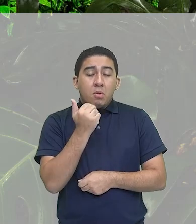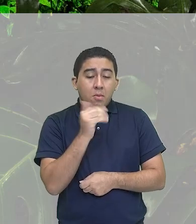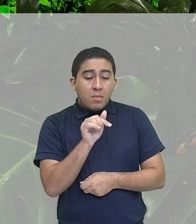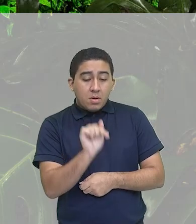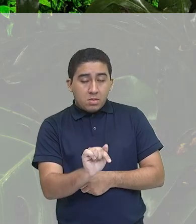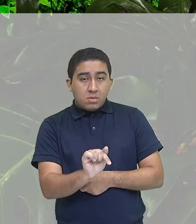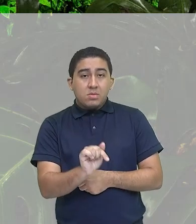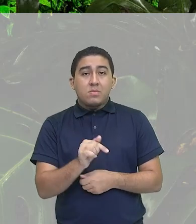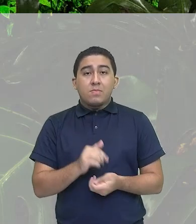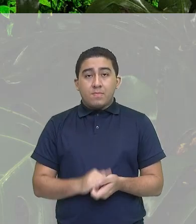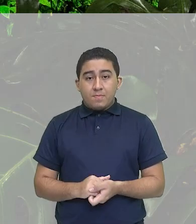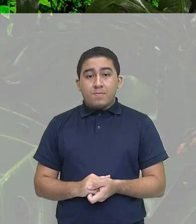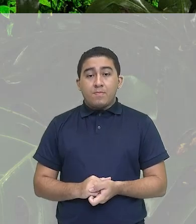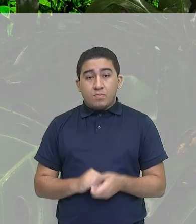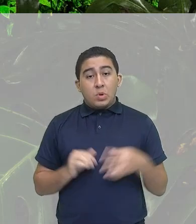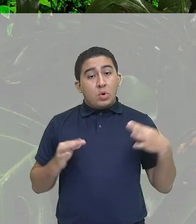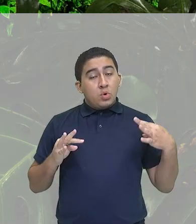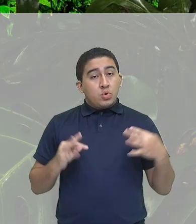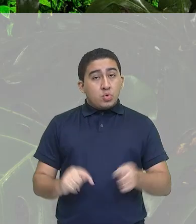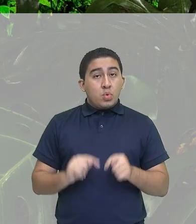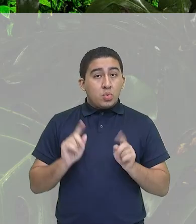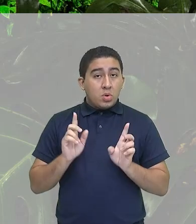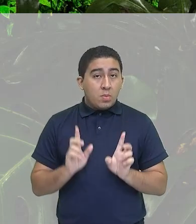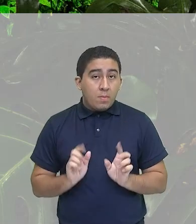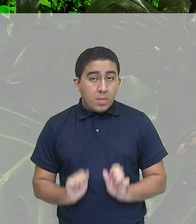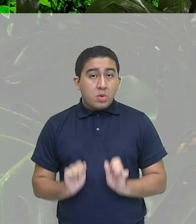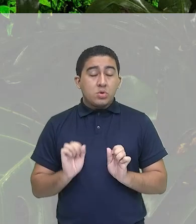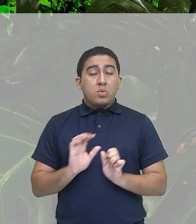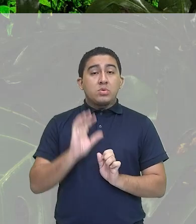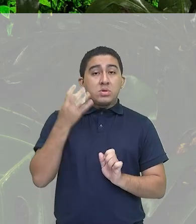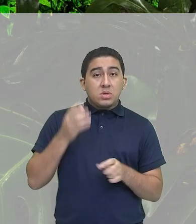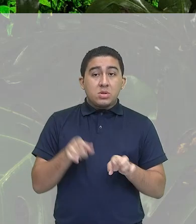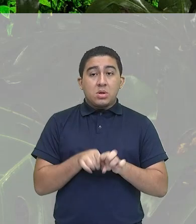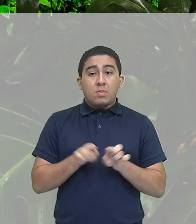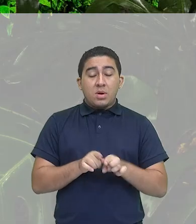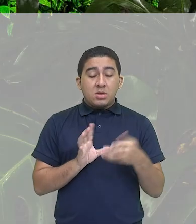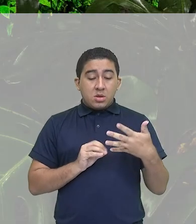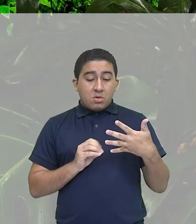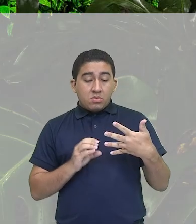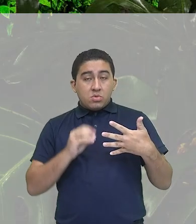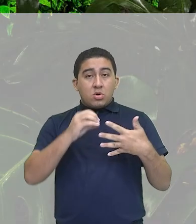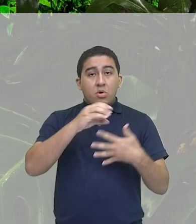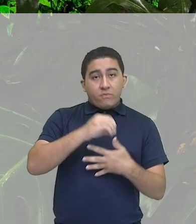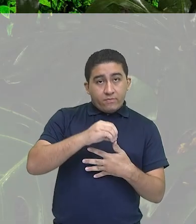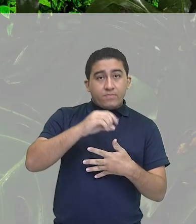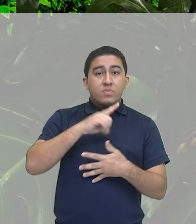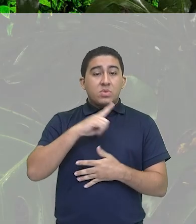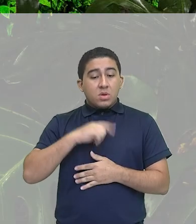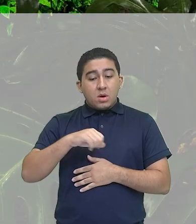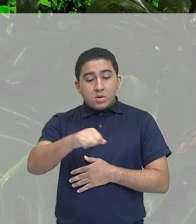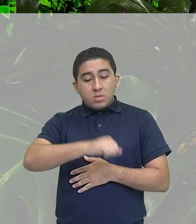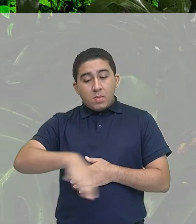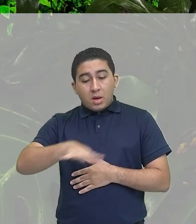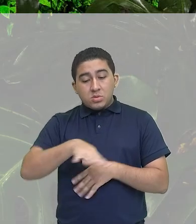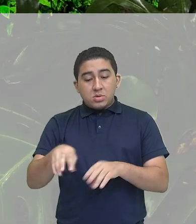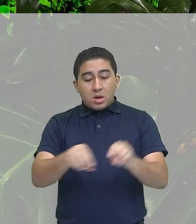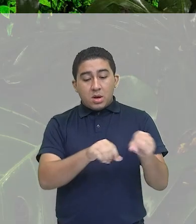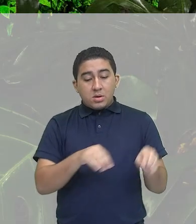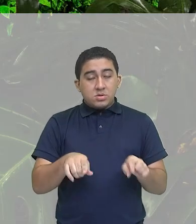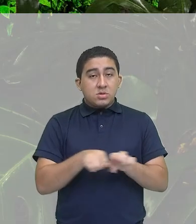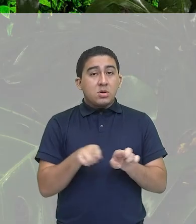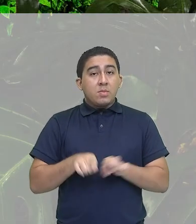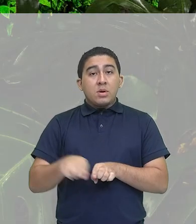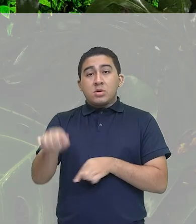aí todos estes, eles tanto podem ocorrer, esses níveis tróficos, tanto em ambientes terrestres quanto